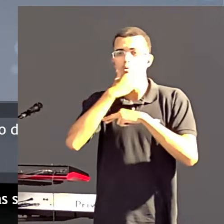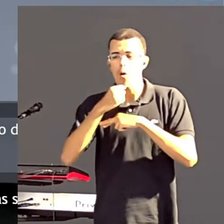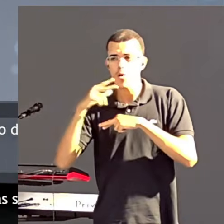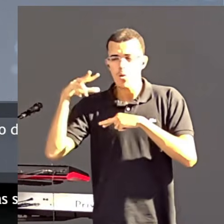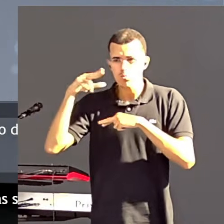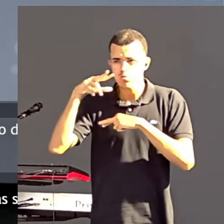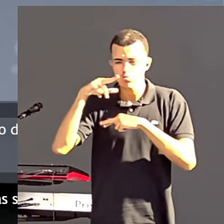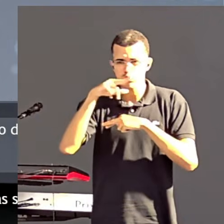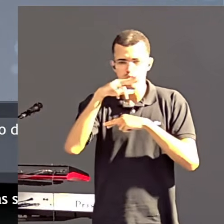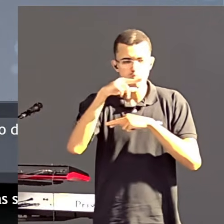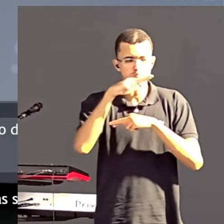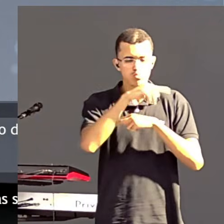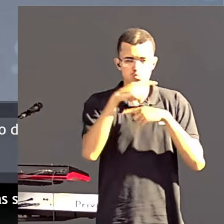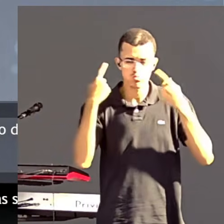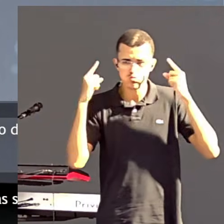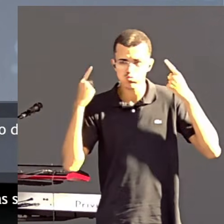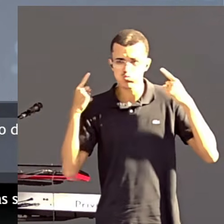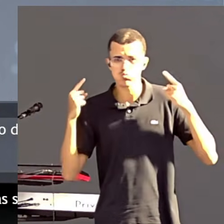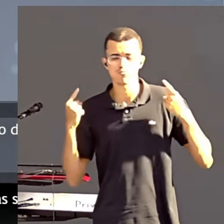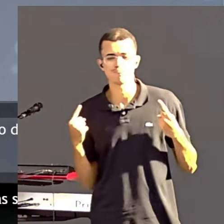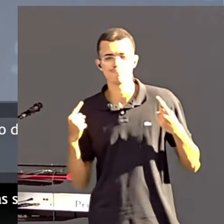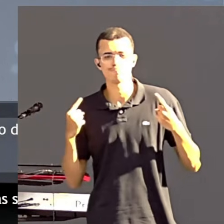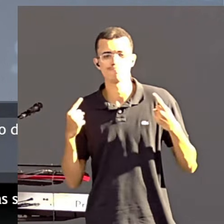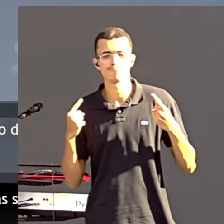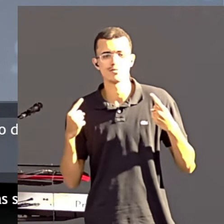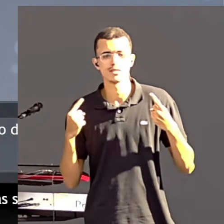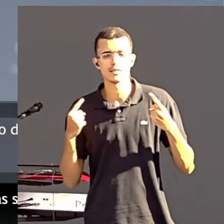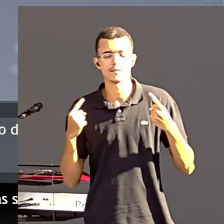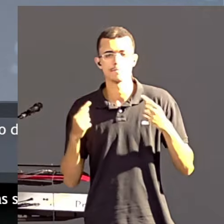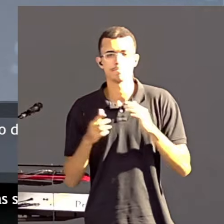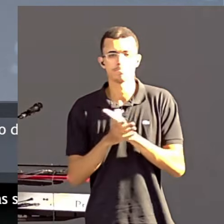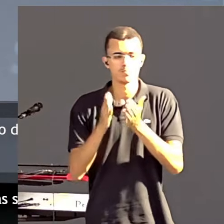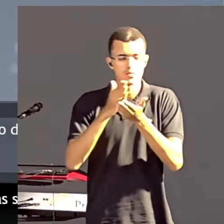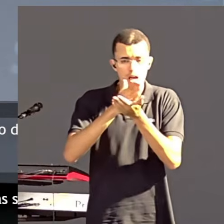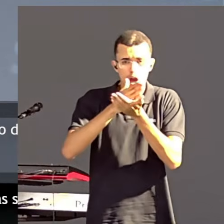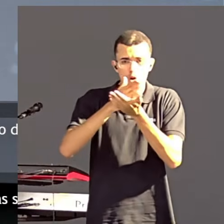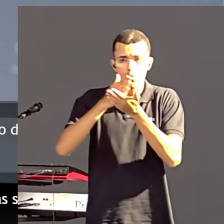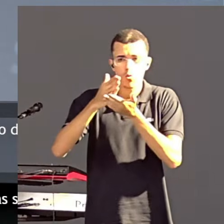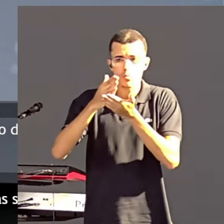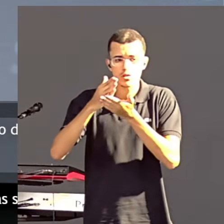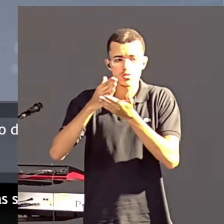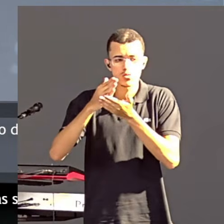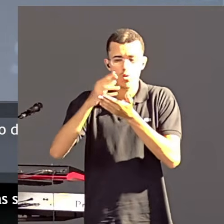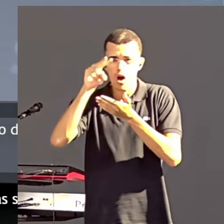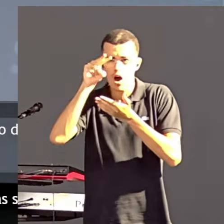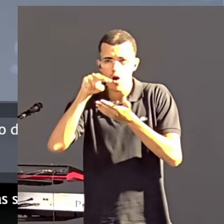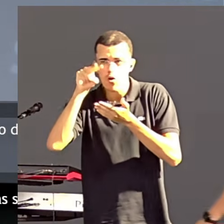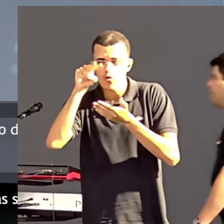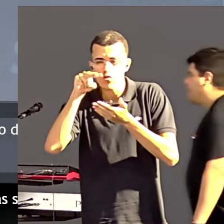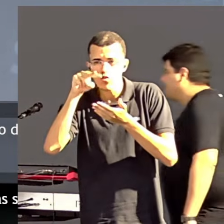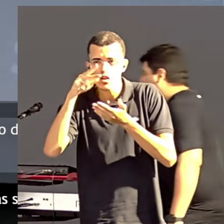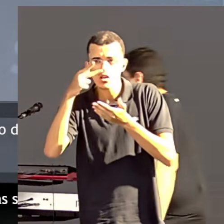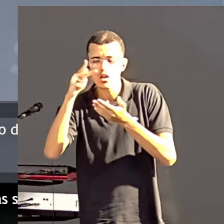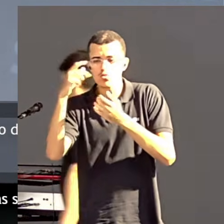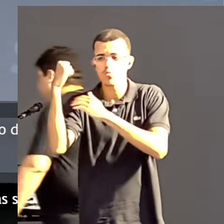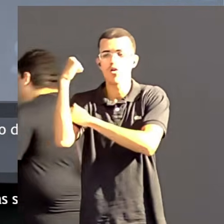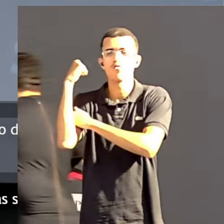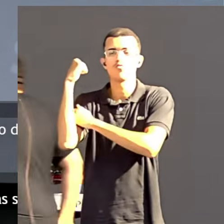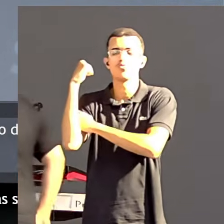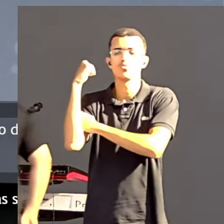cortar as 7 tranças do cabelo dele, e assim começou a subjugá-lo, e sua força o